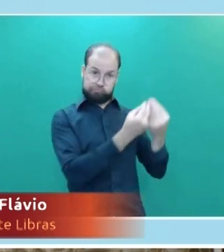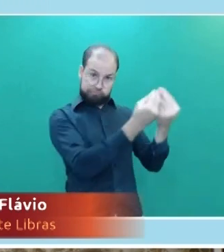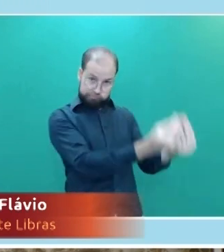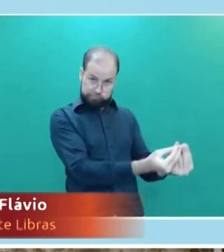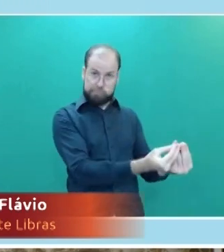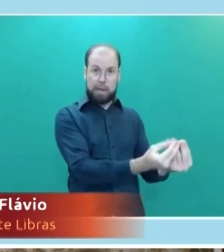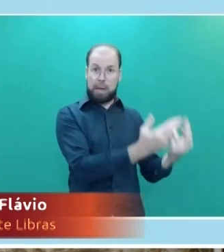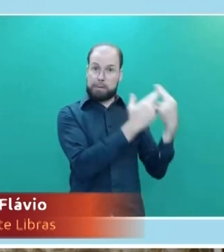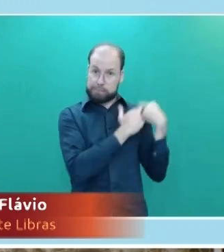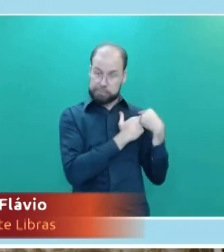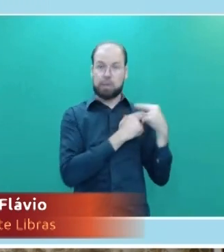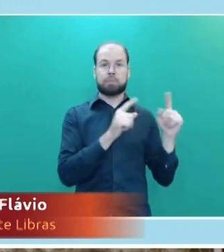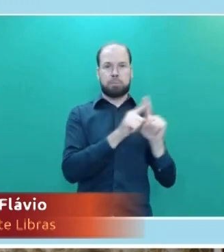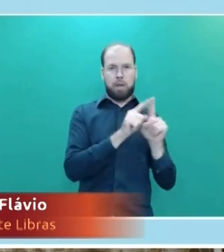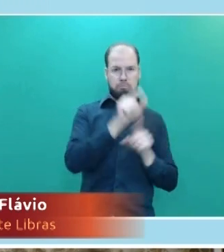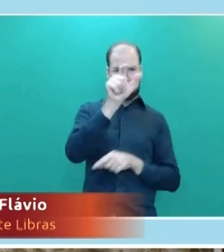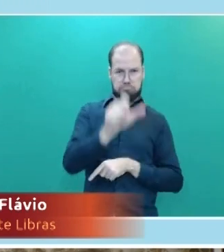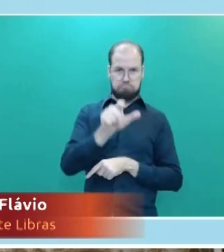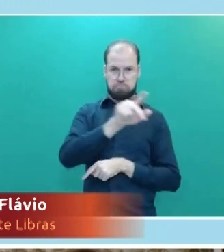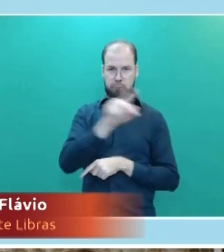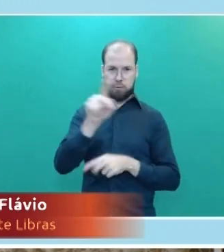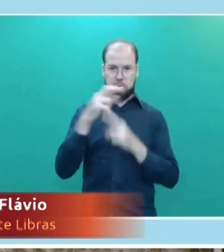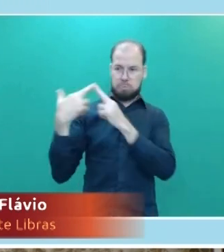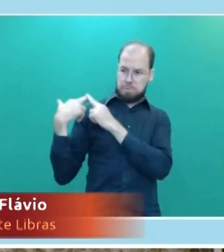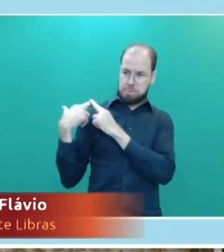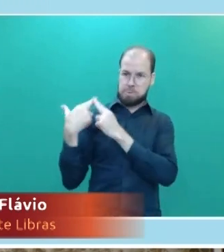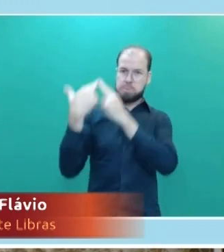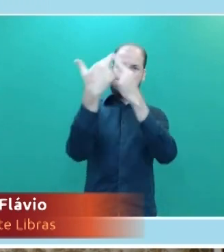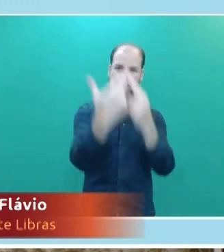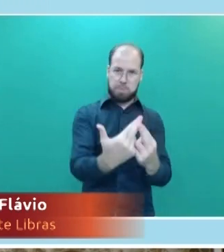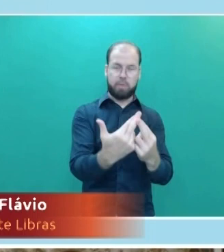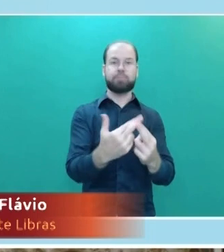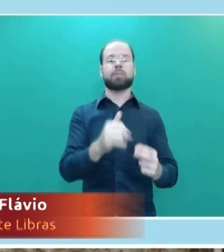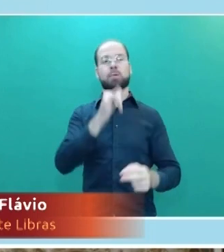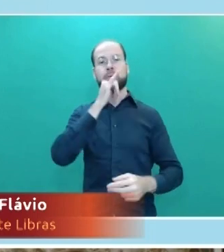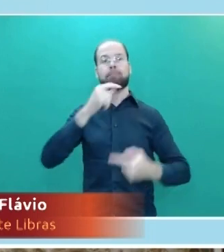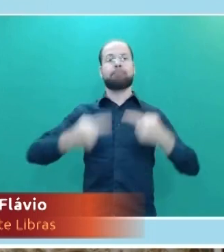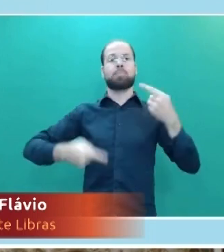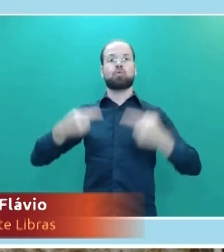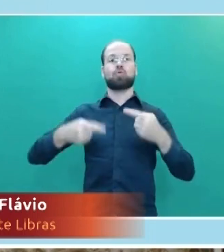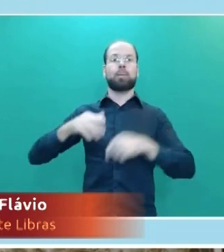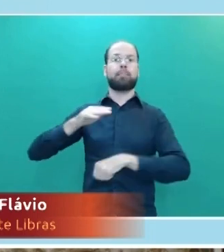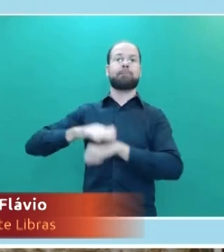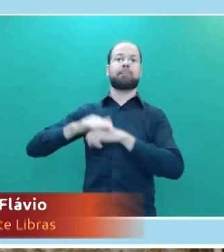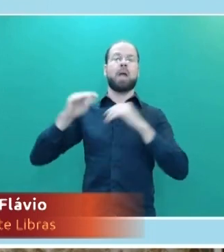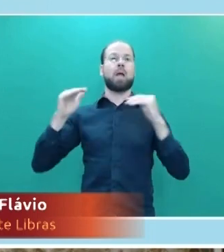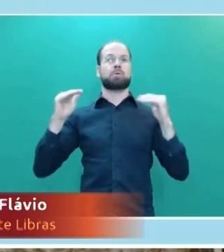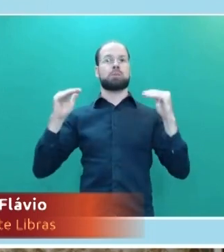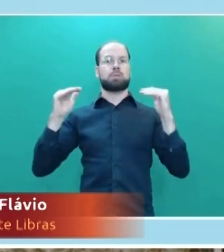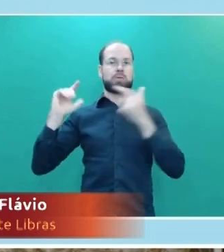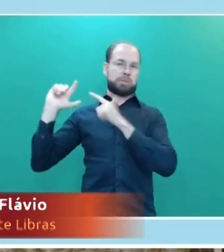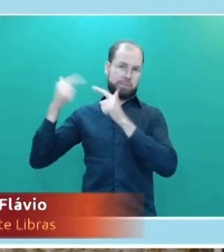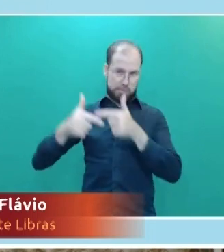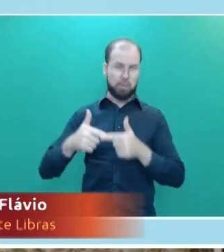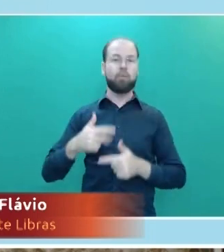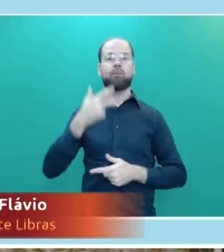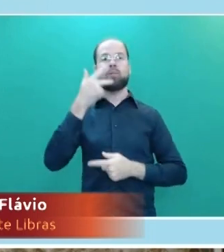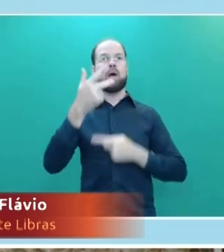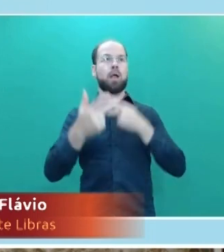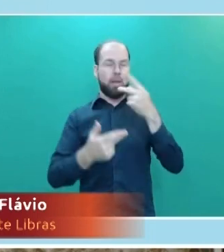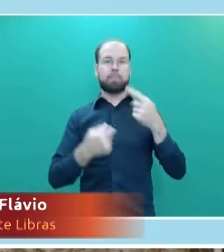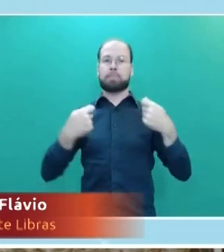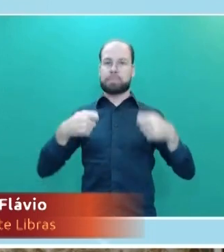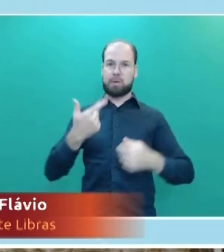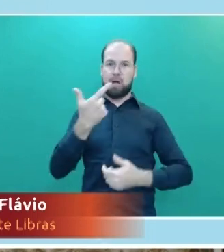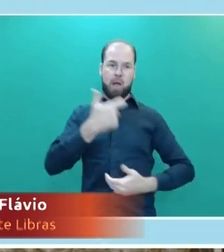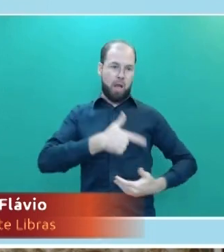professor. Vários políticos mais conservadores falam de armar professores, não só nos Estados Unidos como aqui no